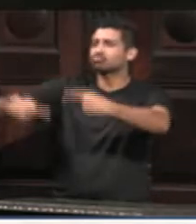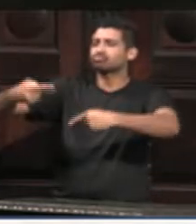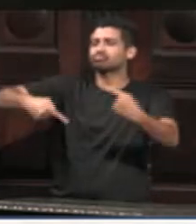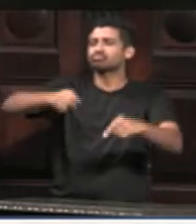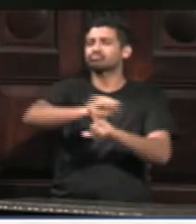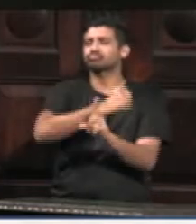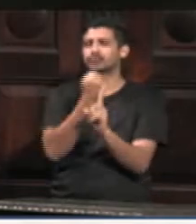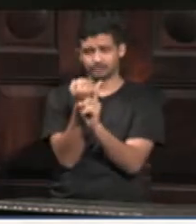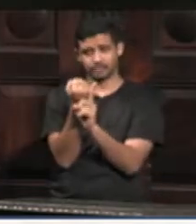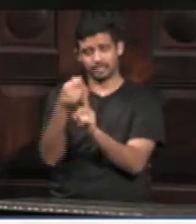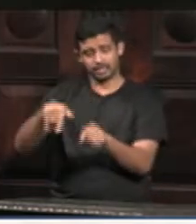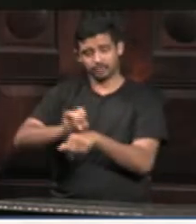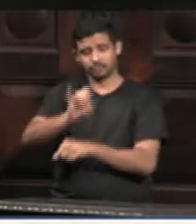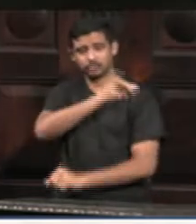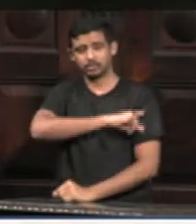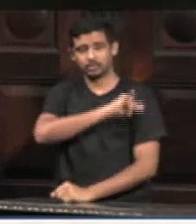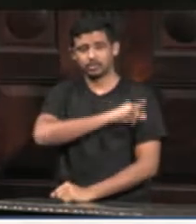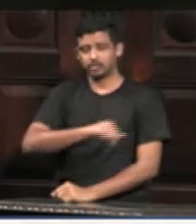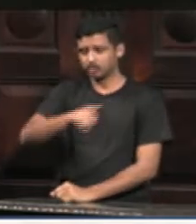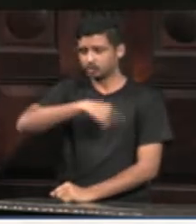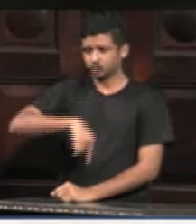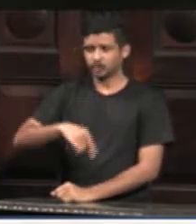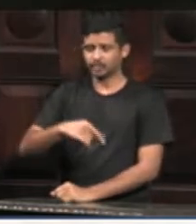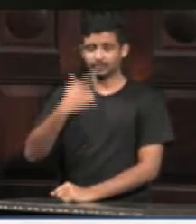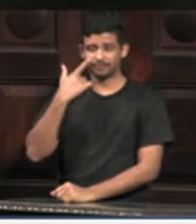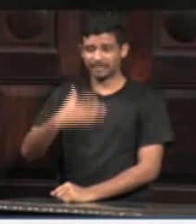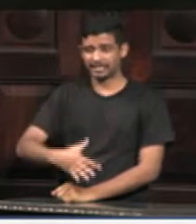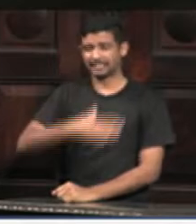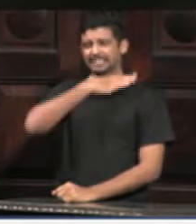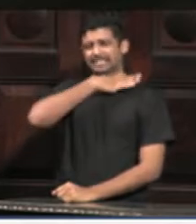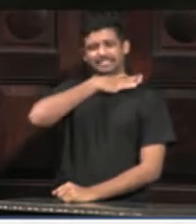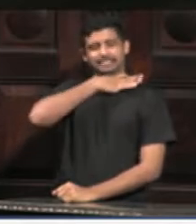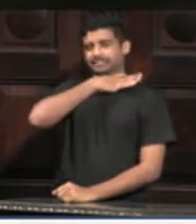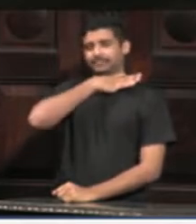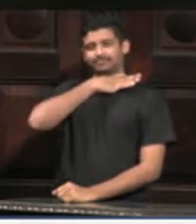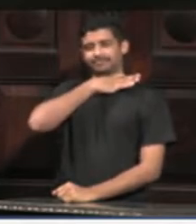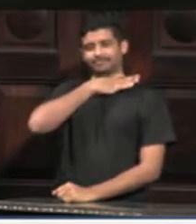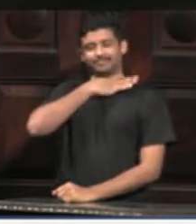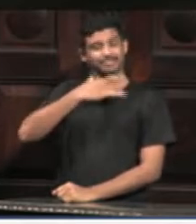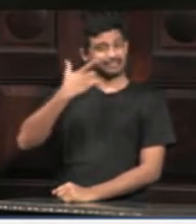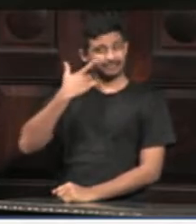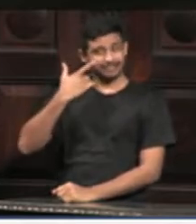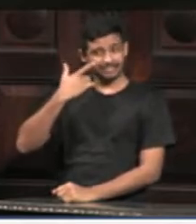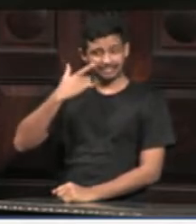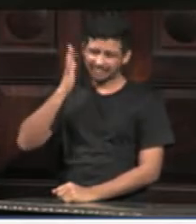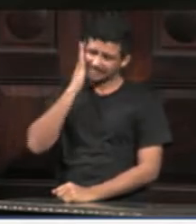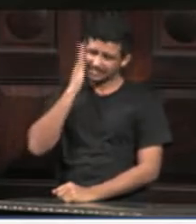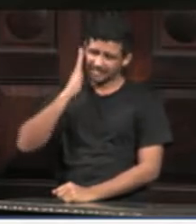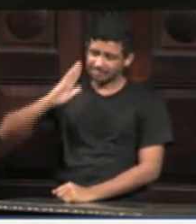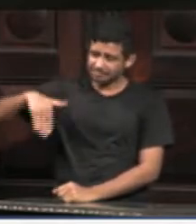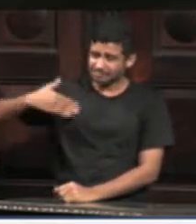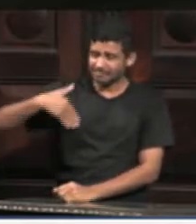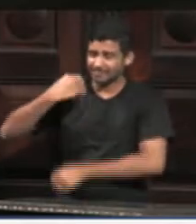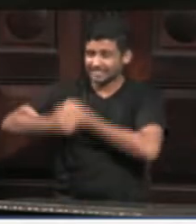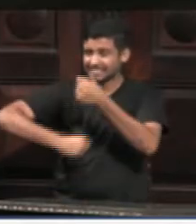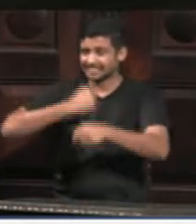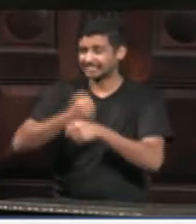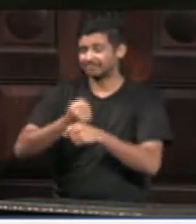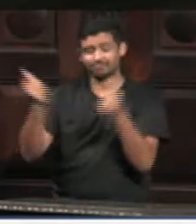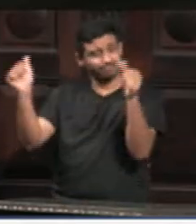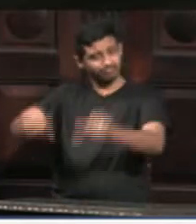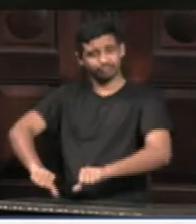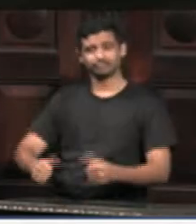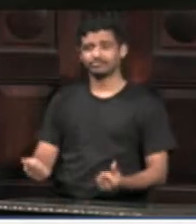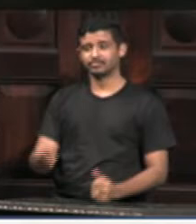do Rio de Janeiro para a gente enfrentar essa crise, que a gente sabe que no ano que vem vai vir mais um momento crítico. O Estado do Rio